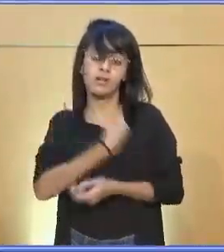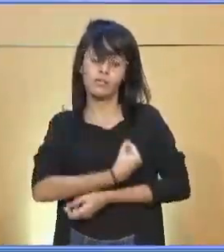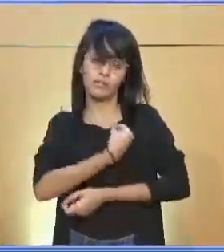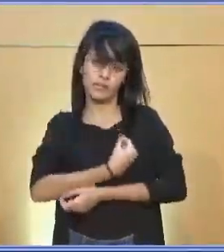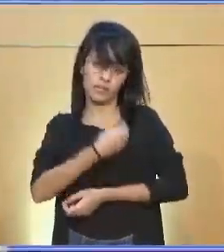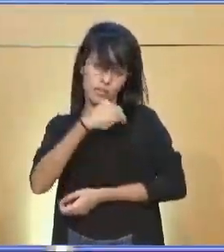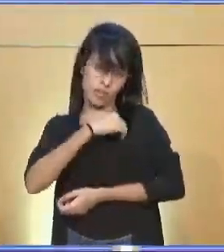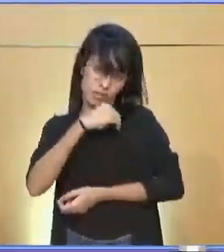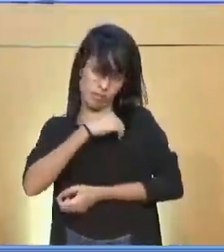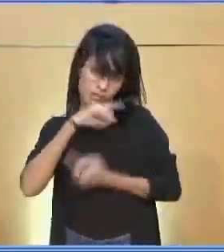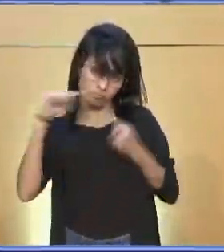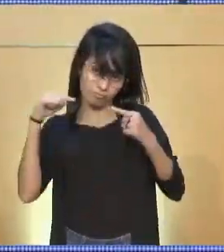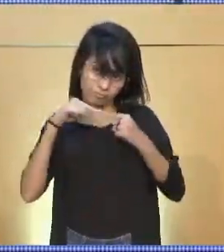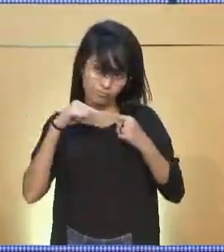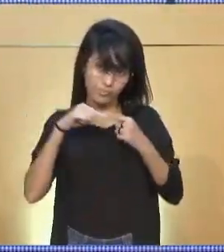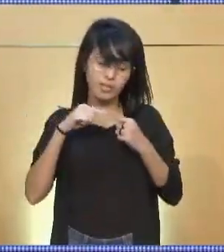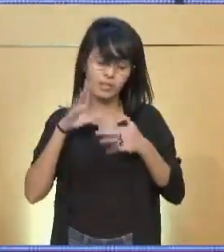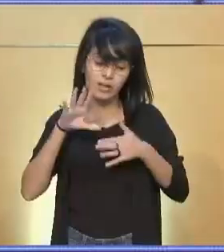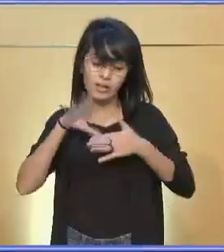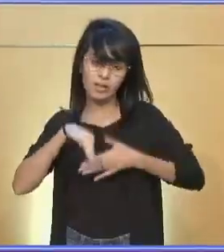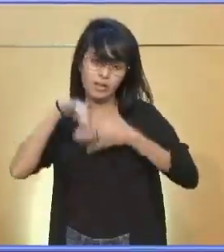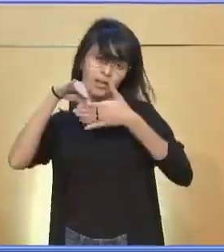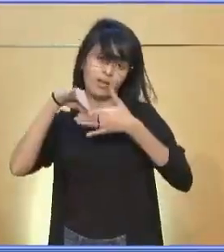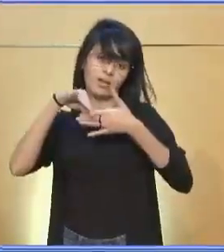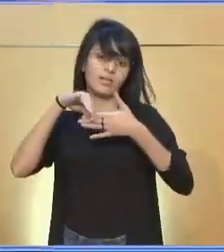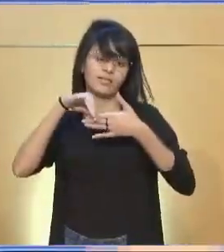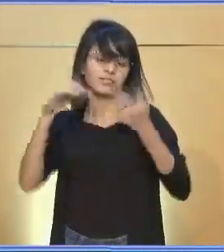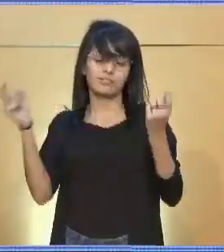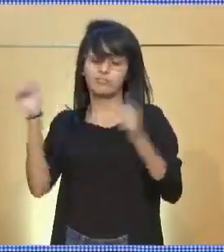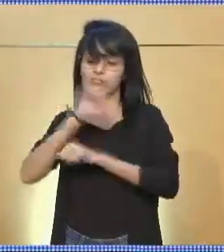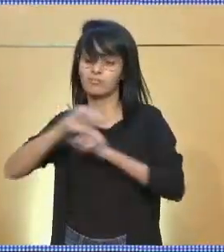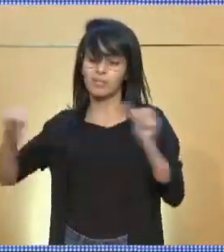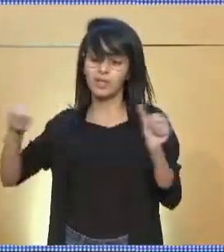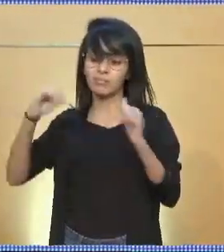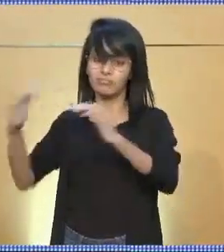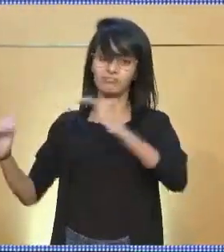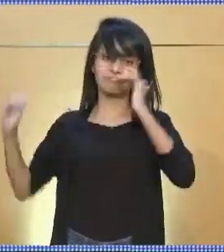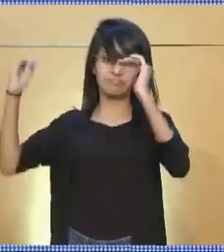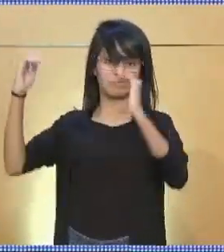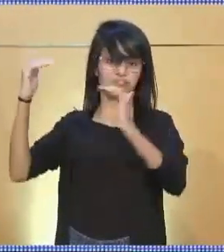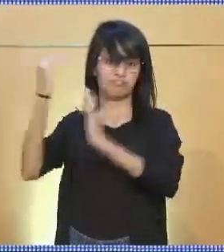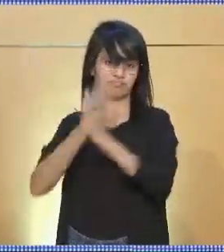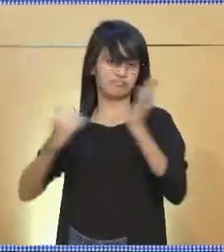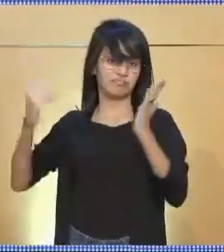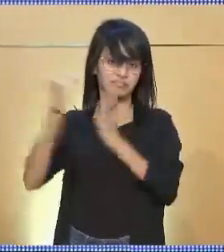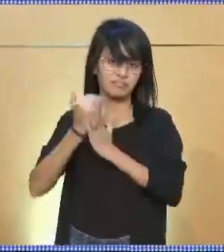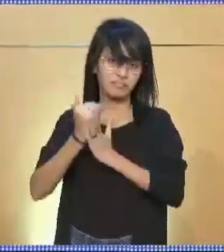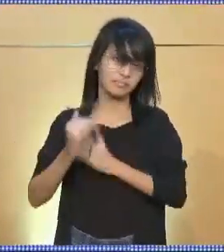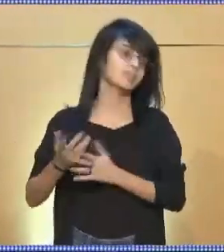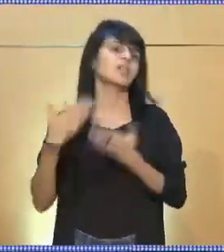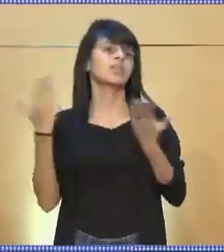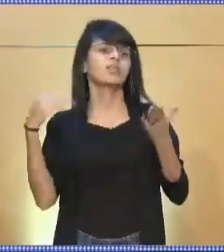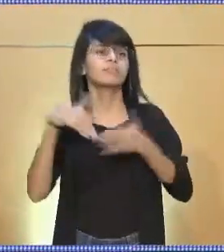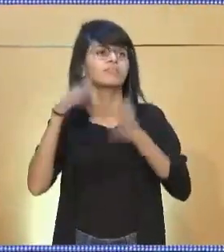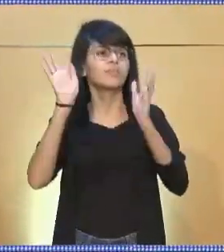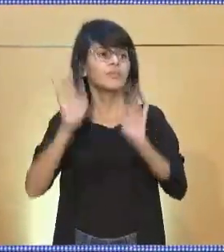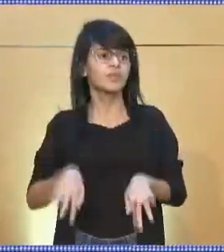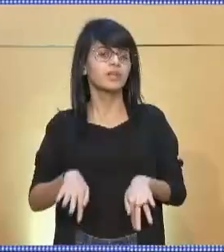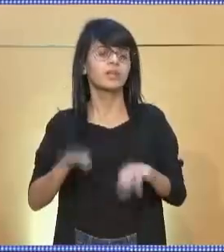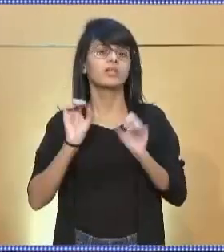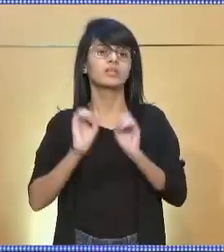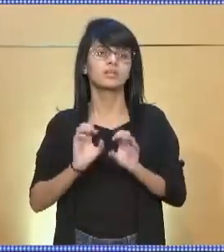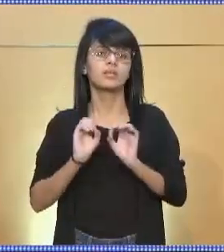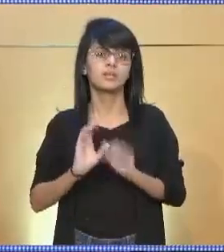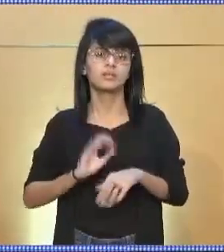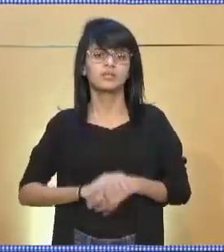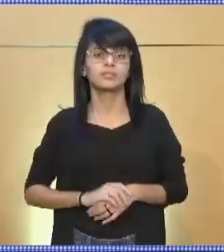está ligado à questão de liderança, passa a ser então o autoritarismo. Nisso nós estamos caminhando para o final da nossa aula